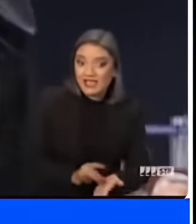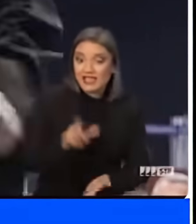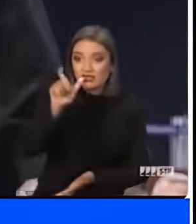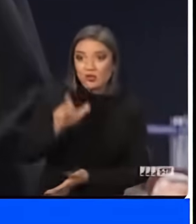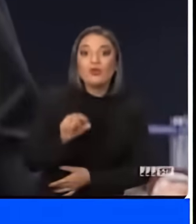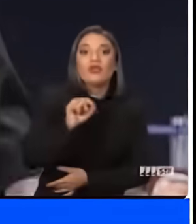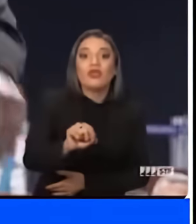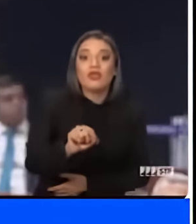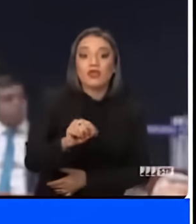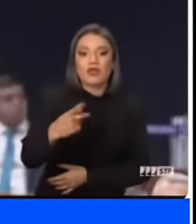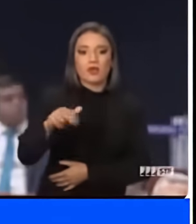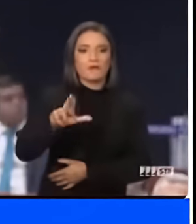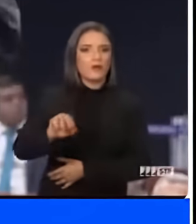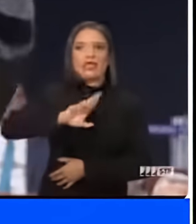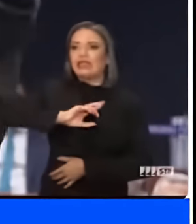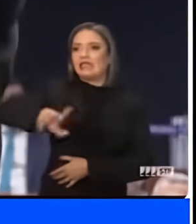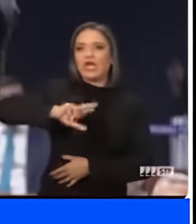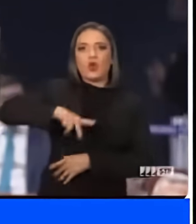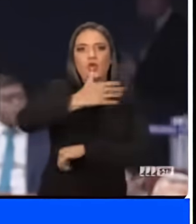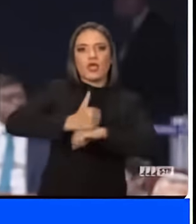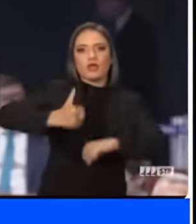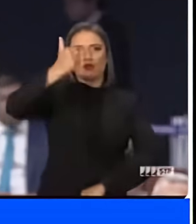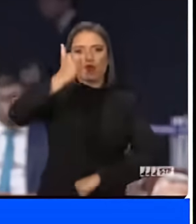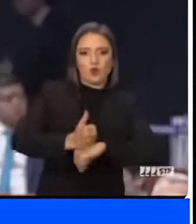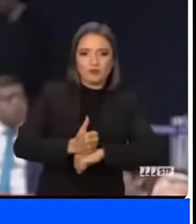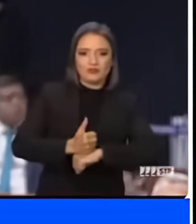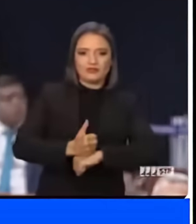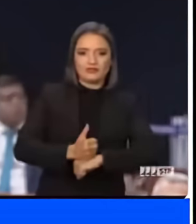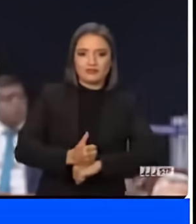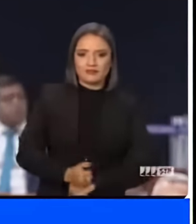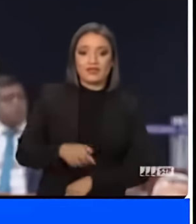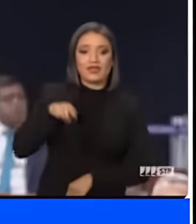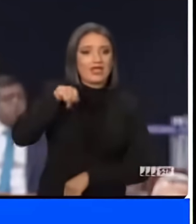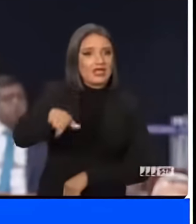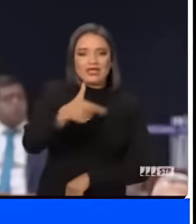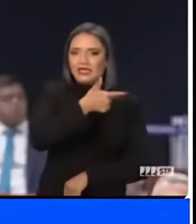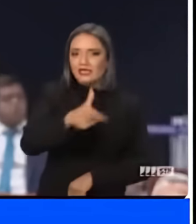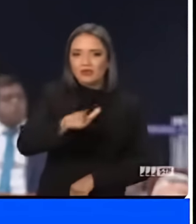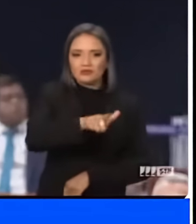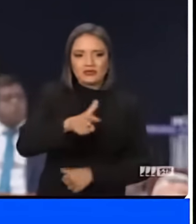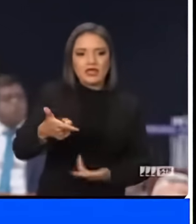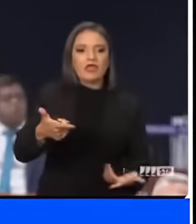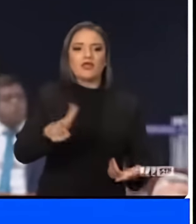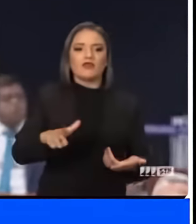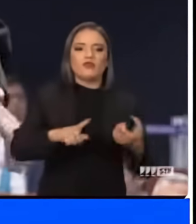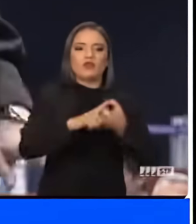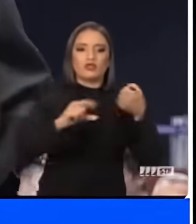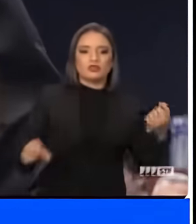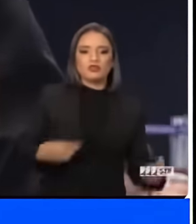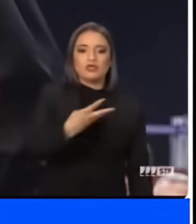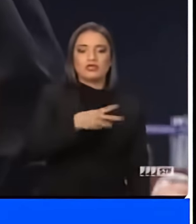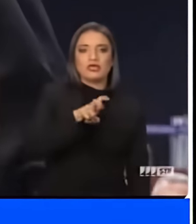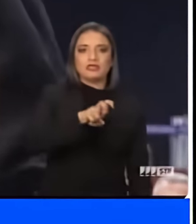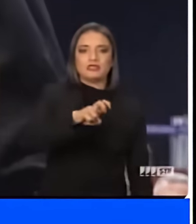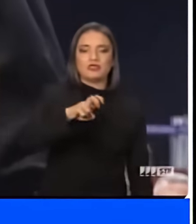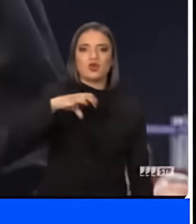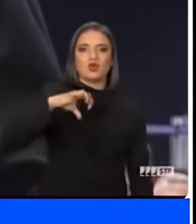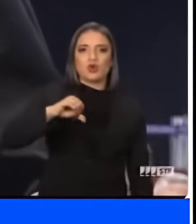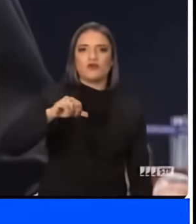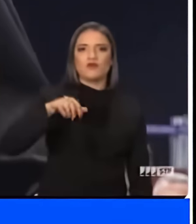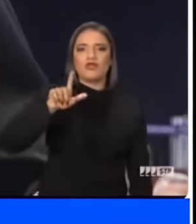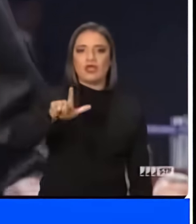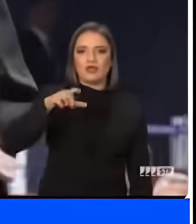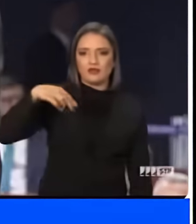um golpista. E segundo o direito, ele não incorreu nas penas do artigo 359-M e L do Código Penal. E é um dever de